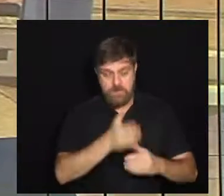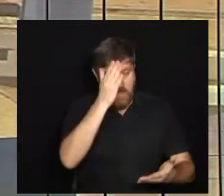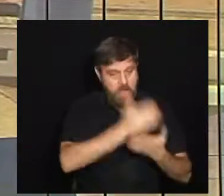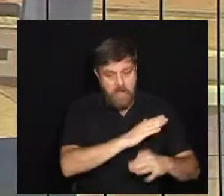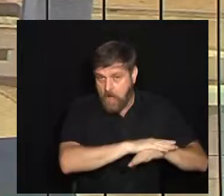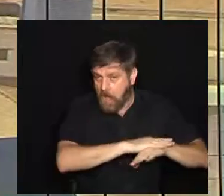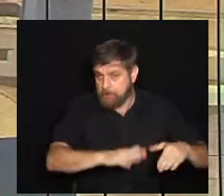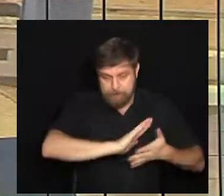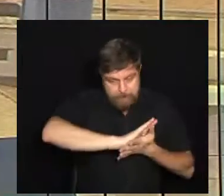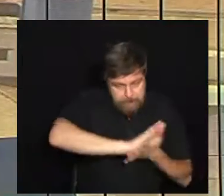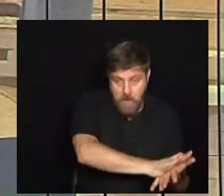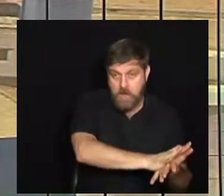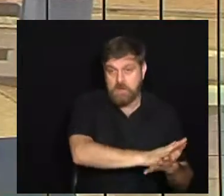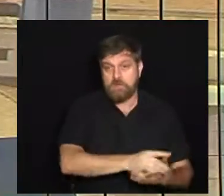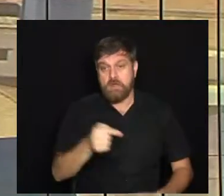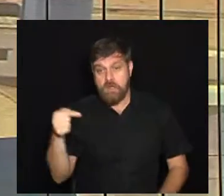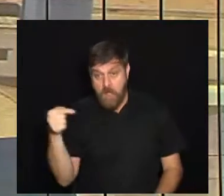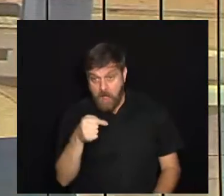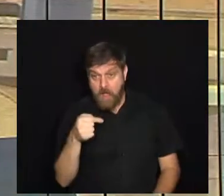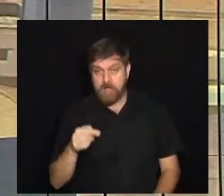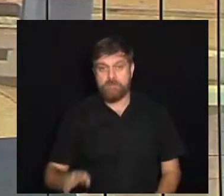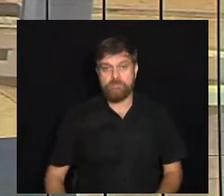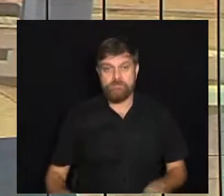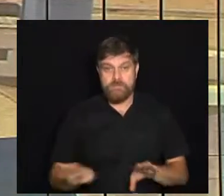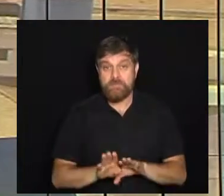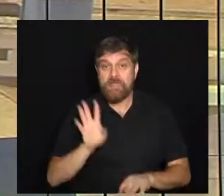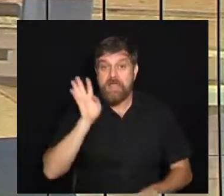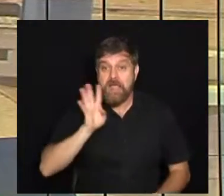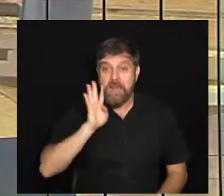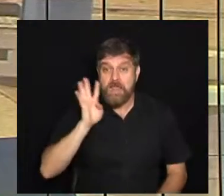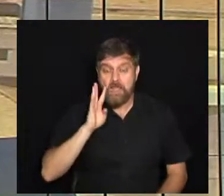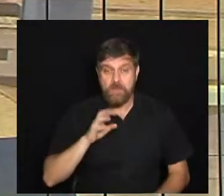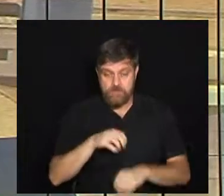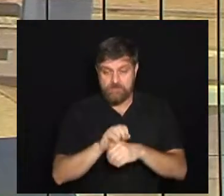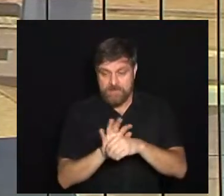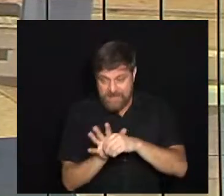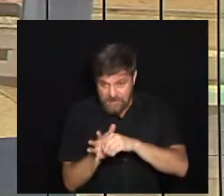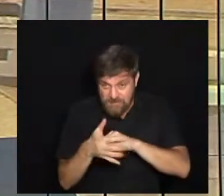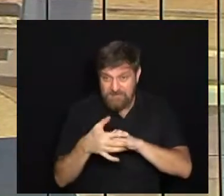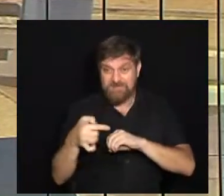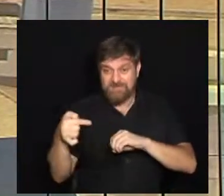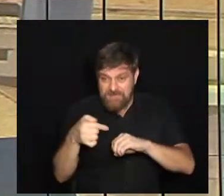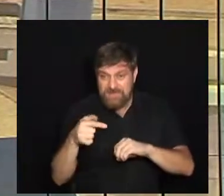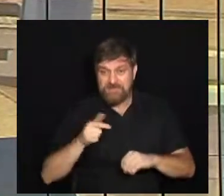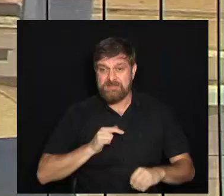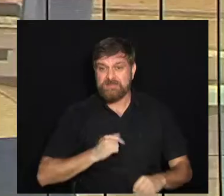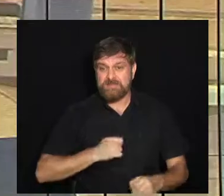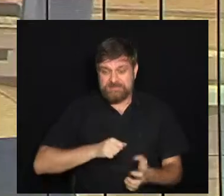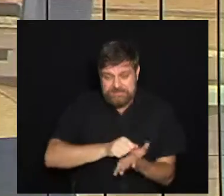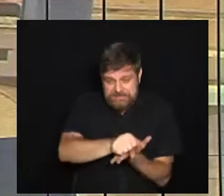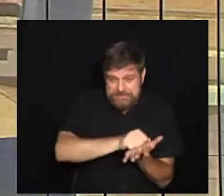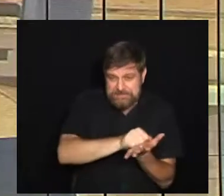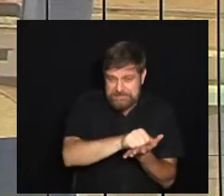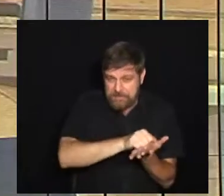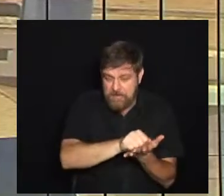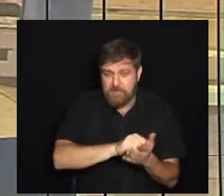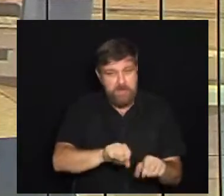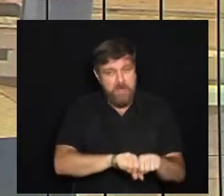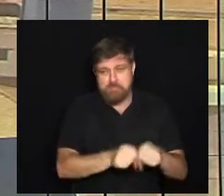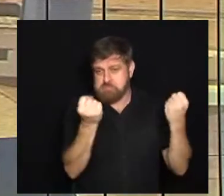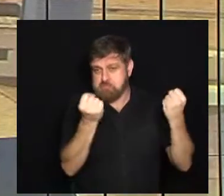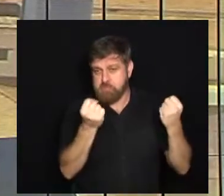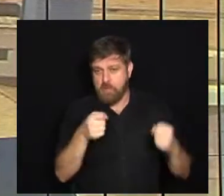nossas mãos ele destrói o vírus e nesse aspecto inclusive é legal colocar aqui é um vírus que tem essa né só susceptibilidade aí a